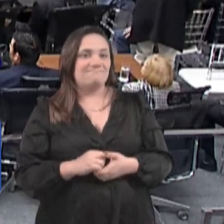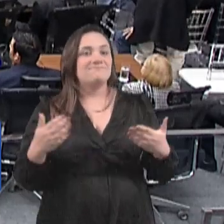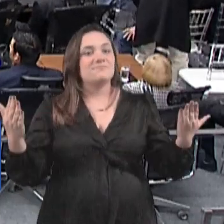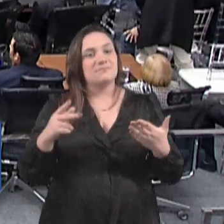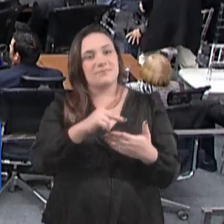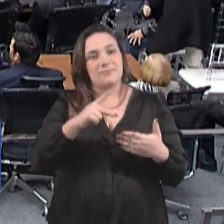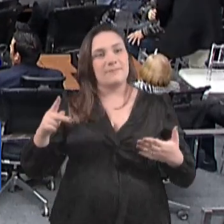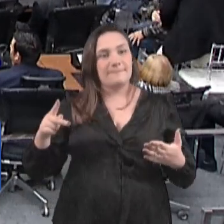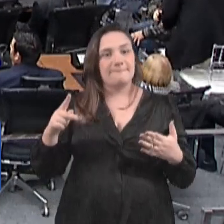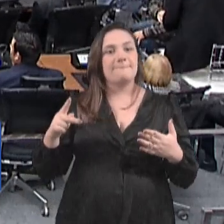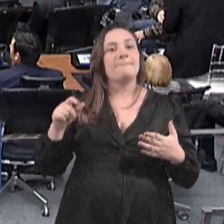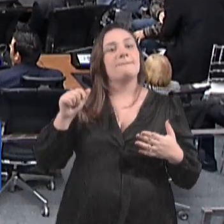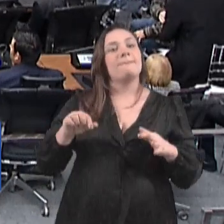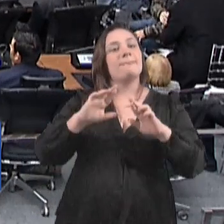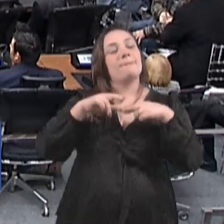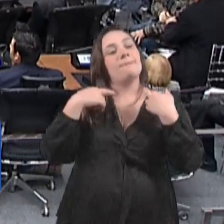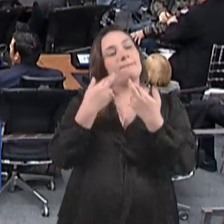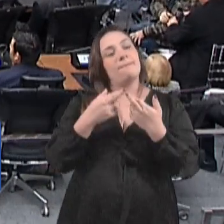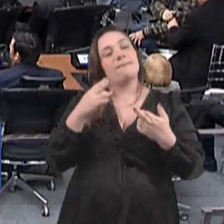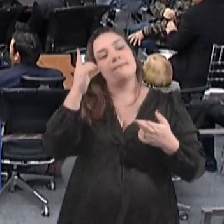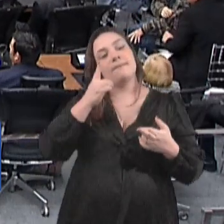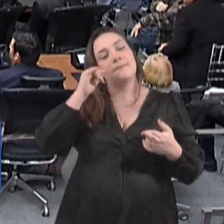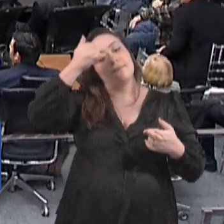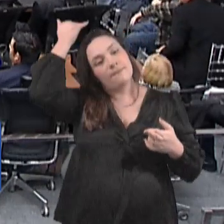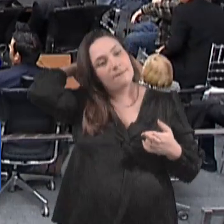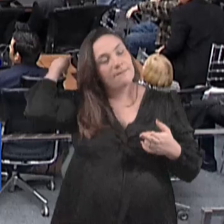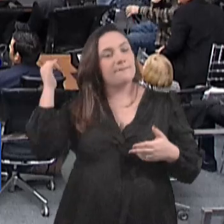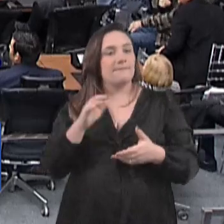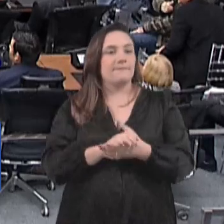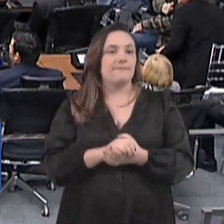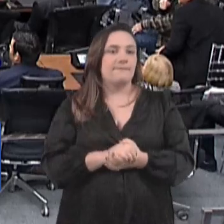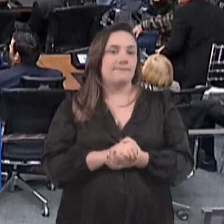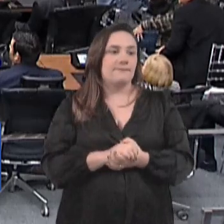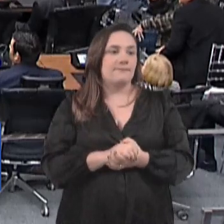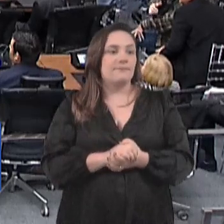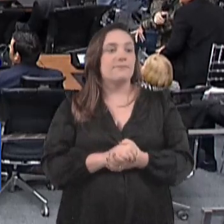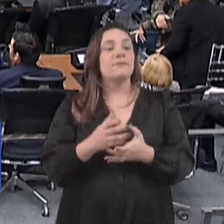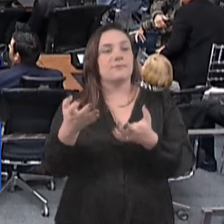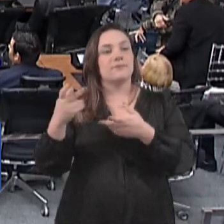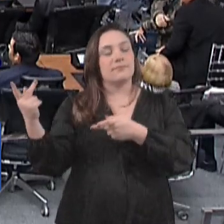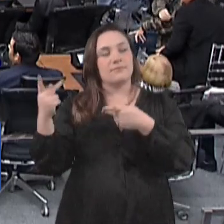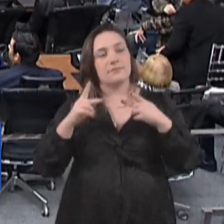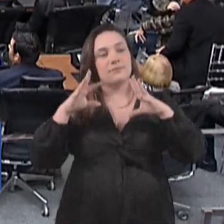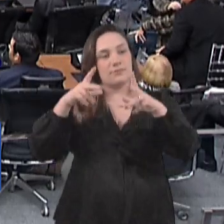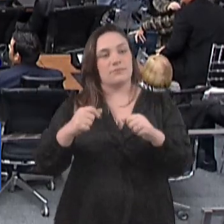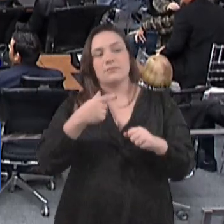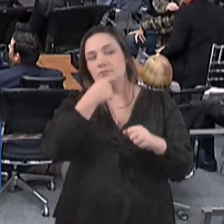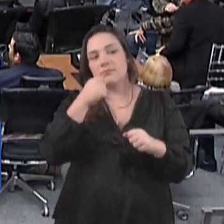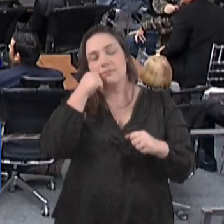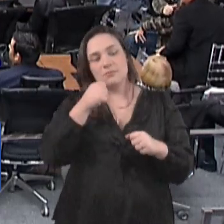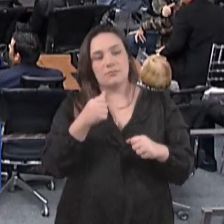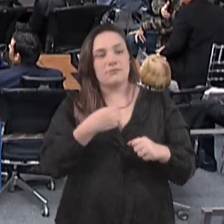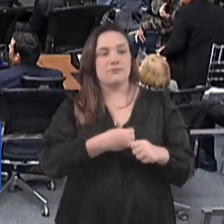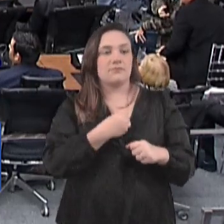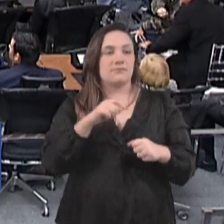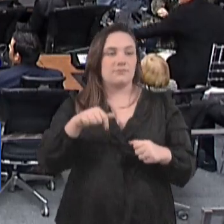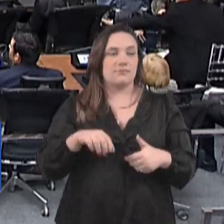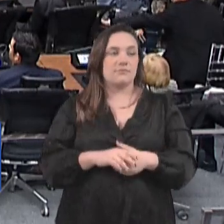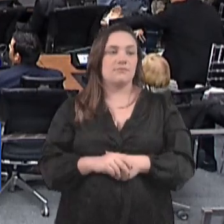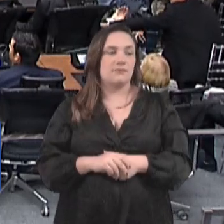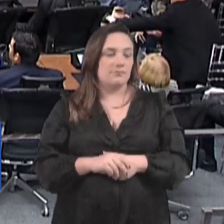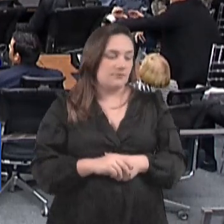Senhor presidente dessa sessão, deputado Júnior Mock, em nome dele convido todos os senhores que se encontram